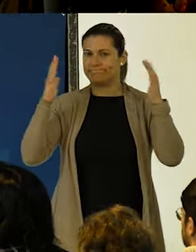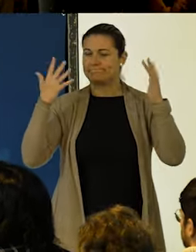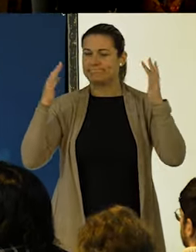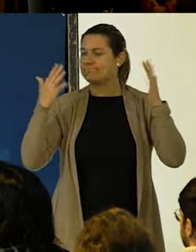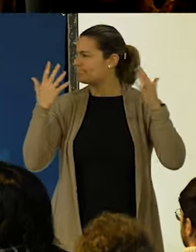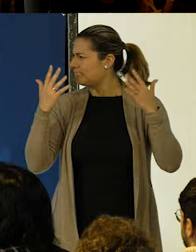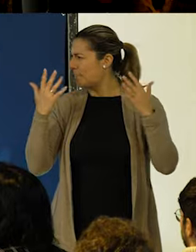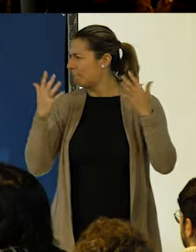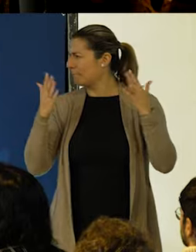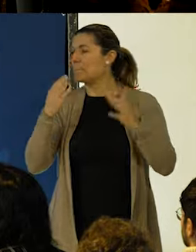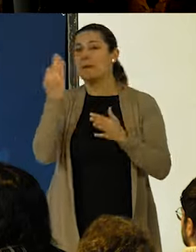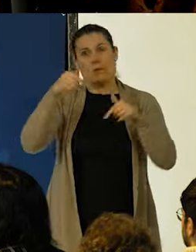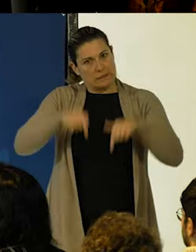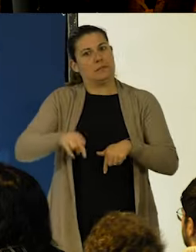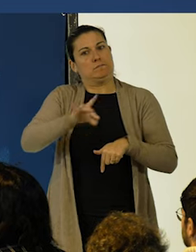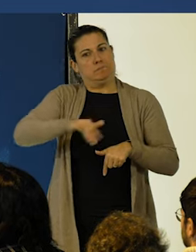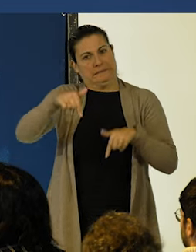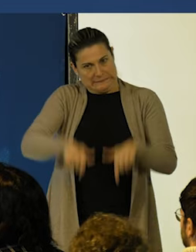E